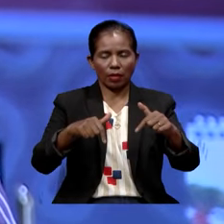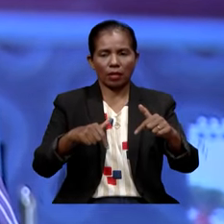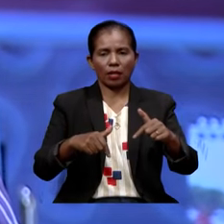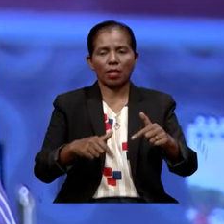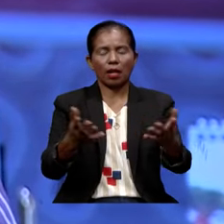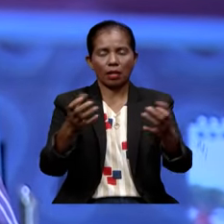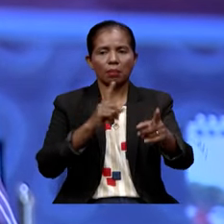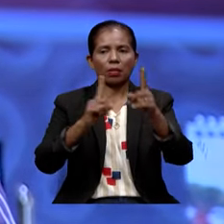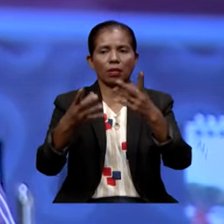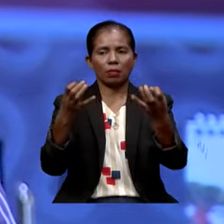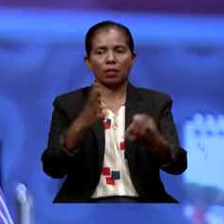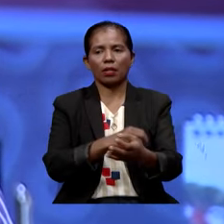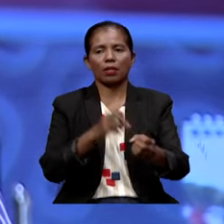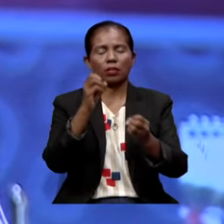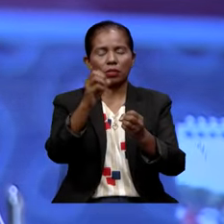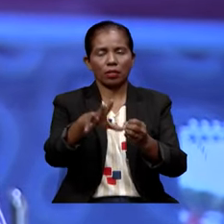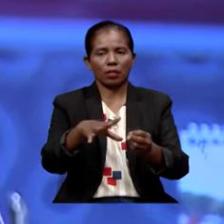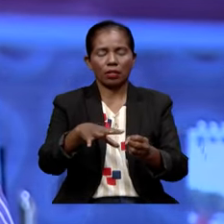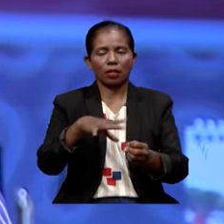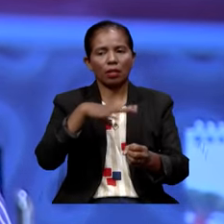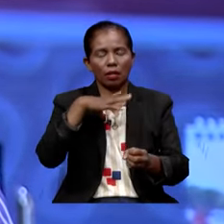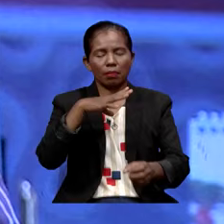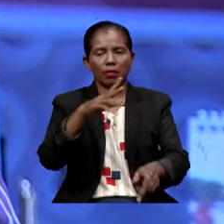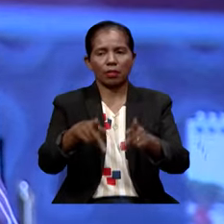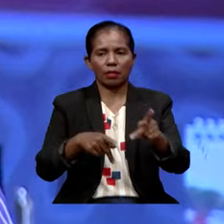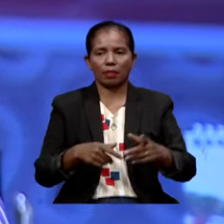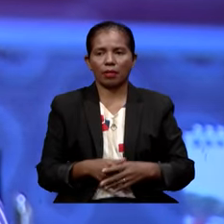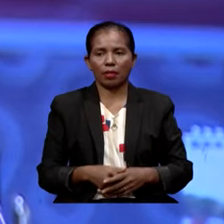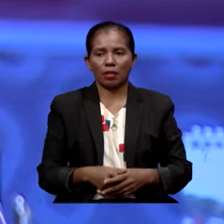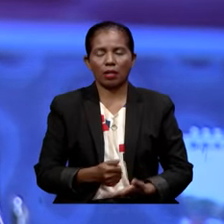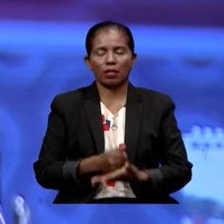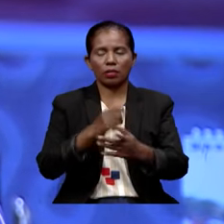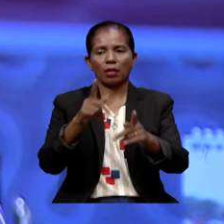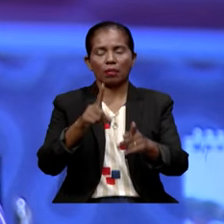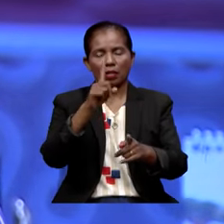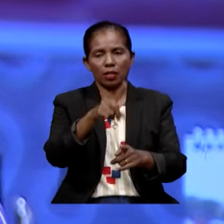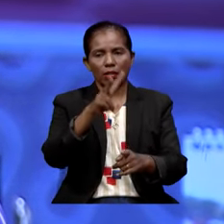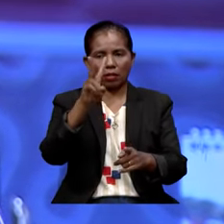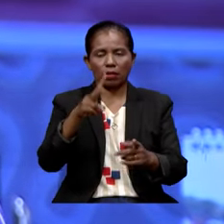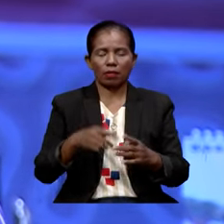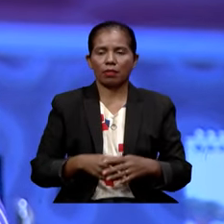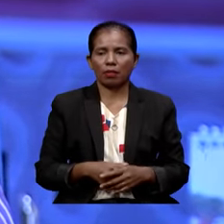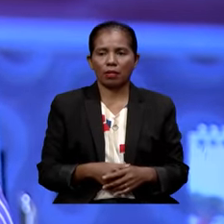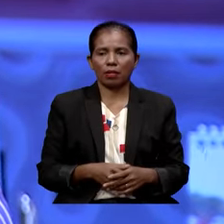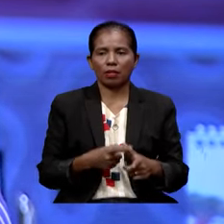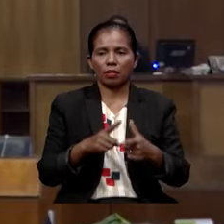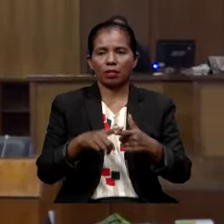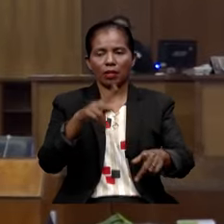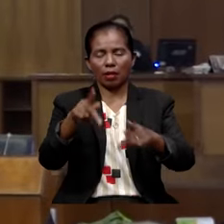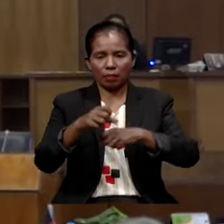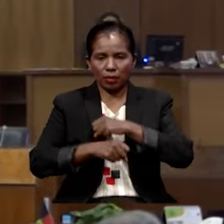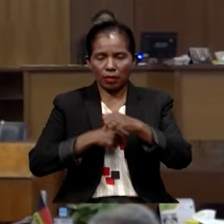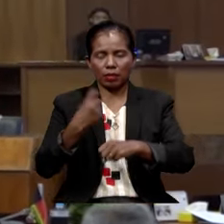que mais colhia barbara que soi rehene que o povo nem matam, defende é uma ida que a rua deit, depois povo macteiros